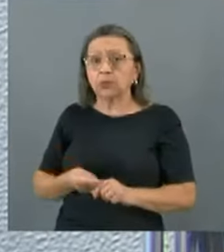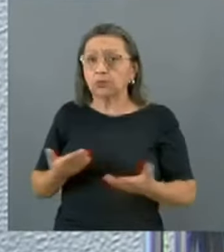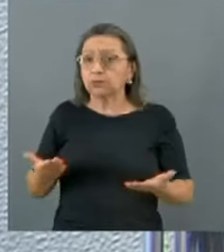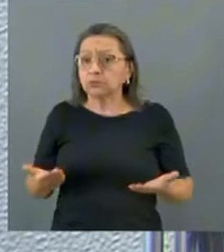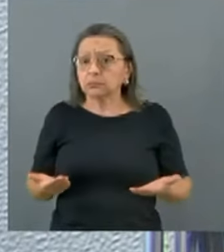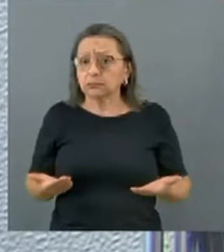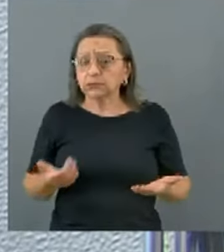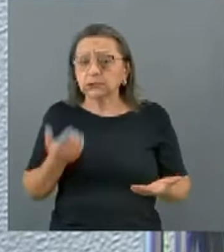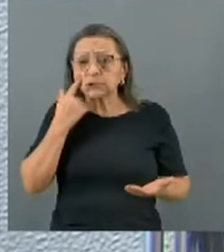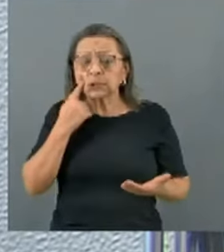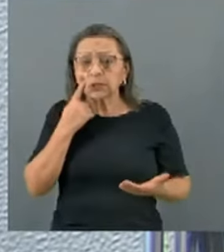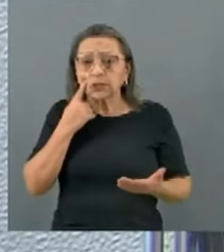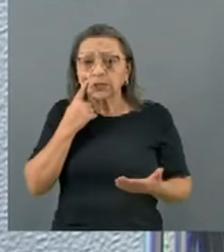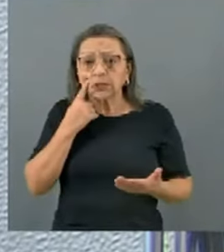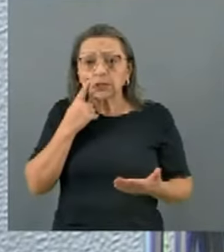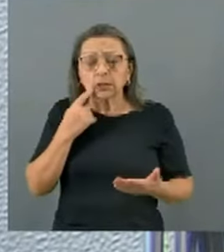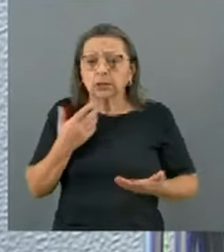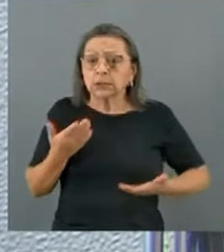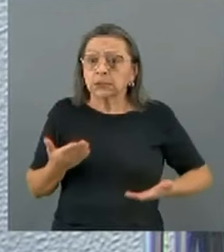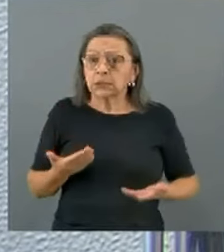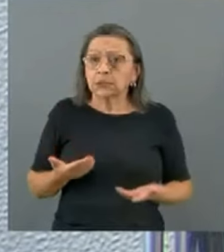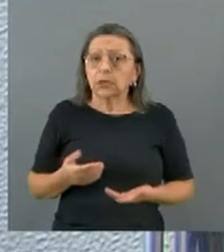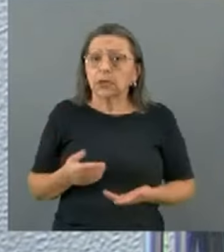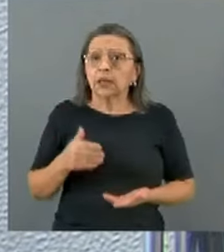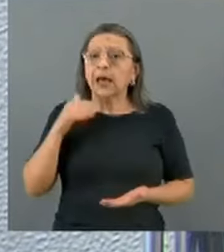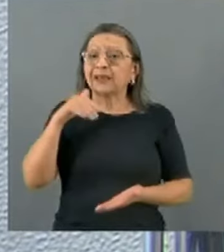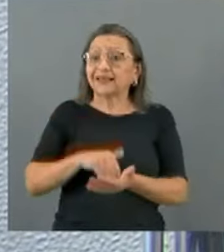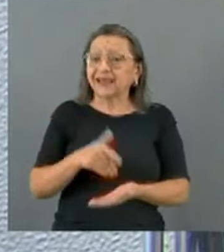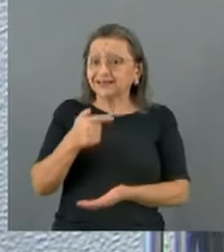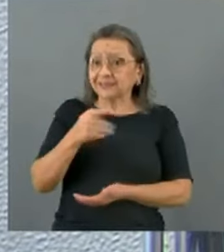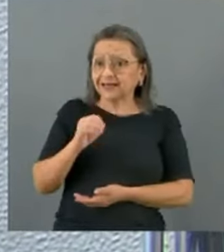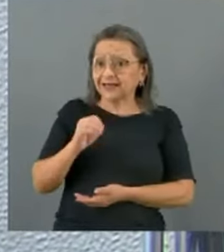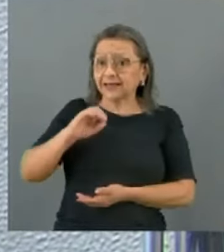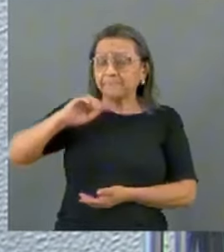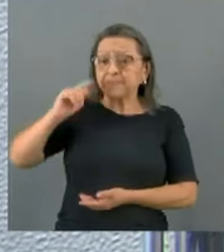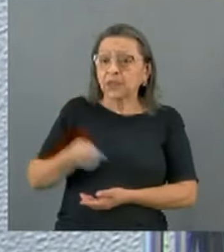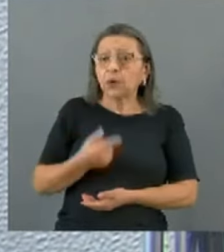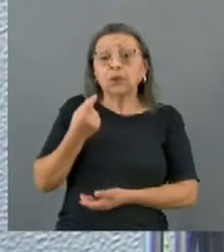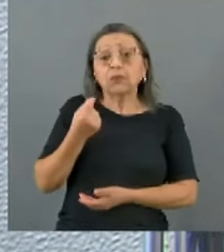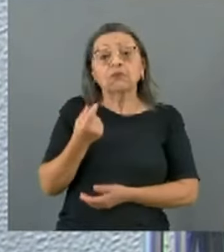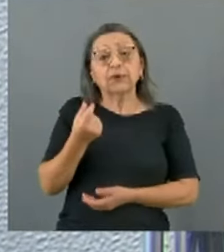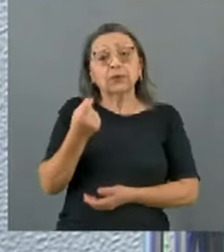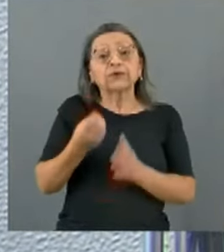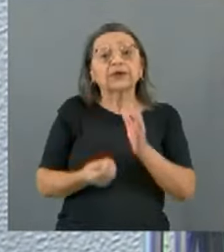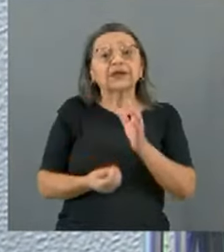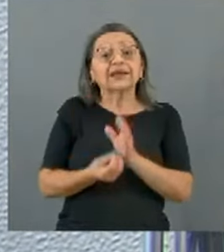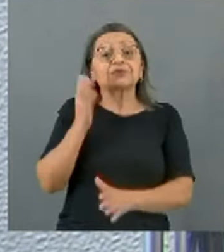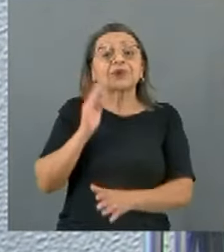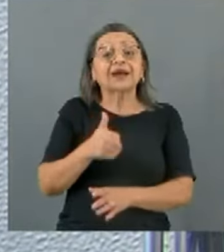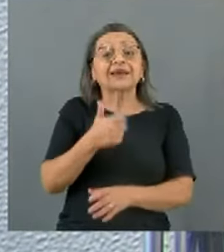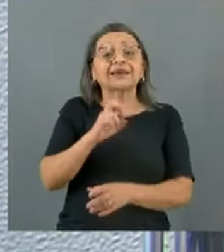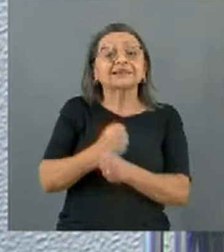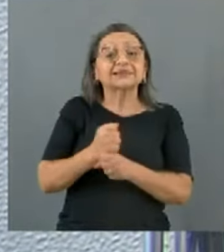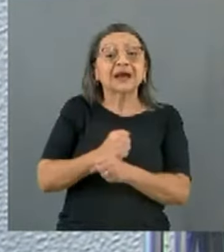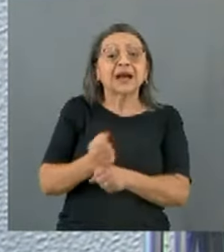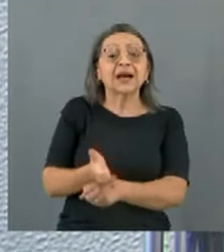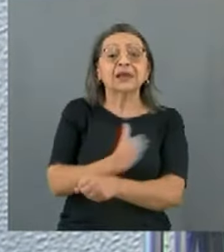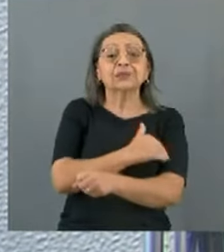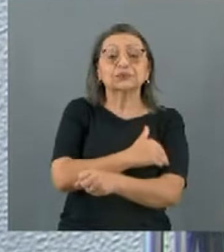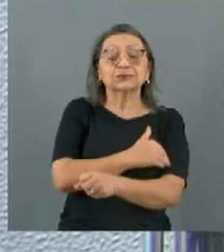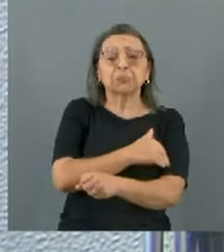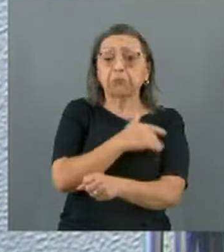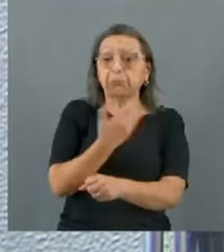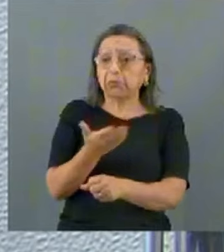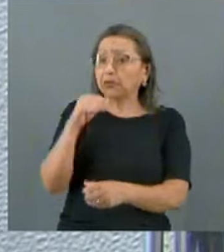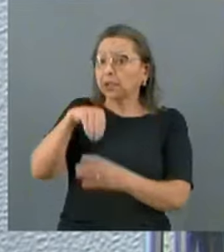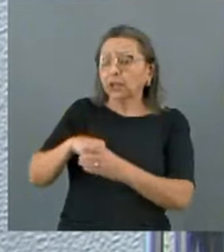70 mil. E, pasmem os senhores, esses 70 mil reais é um valor que foi criado há 15 anos atrás, dentro do